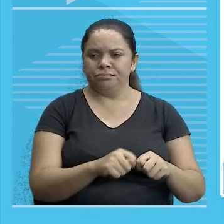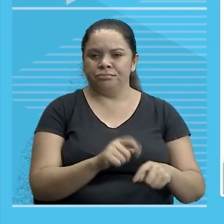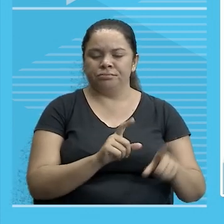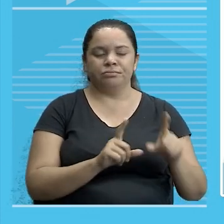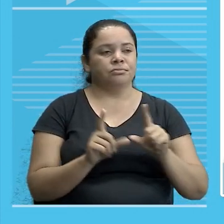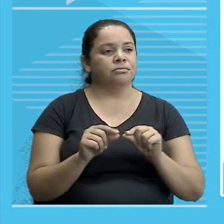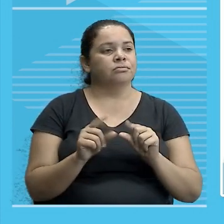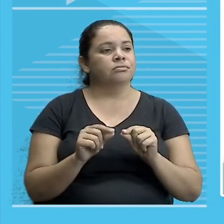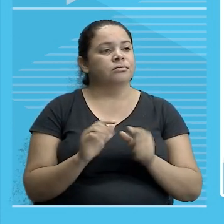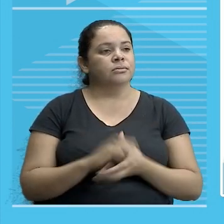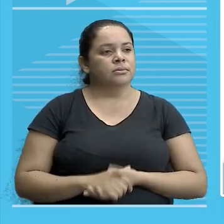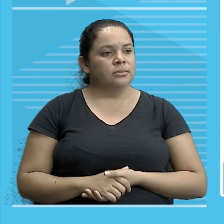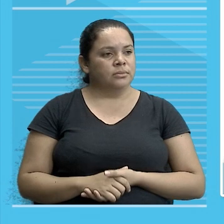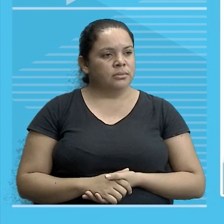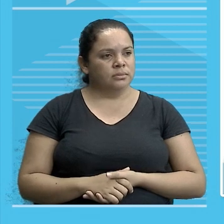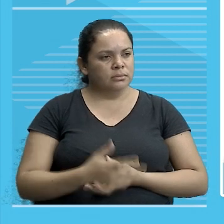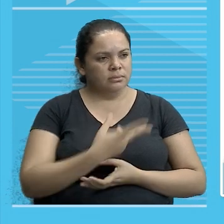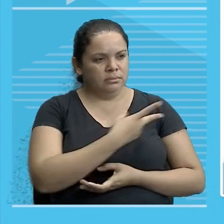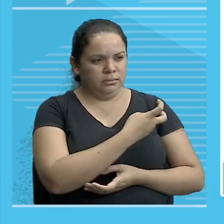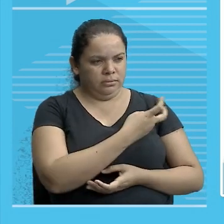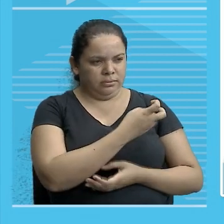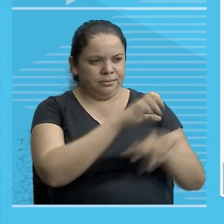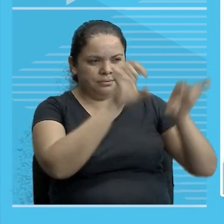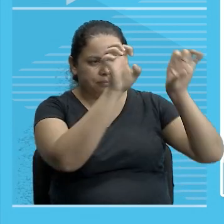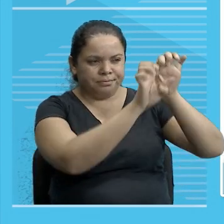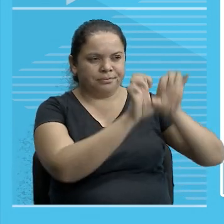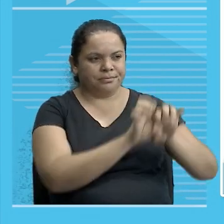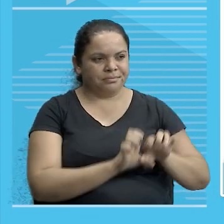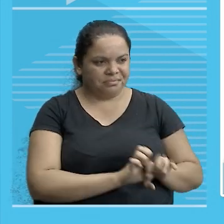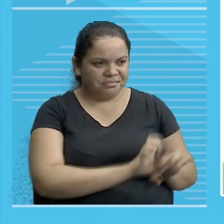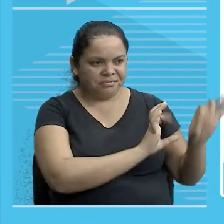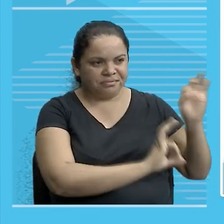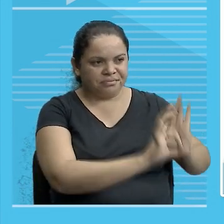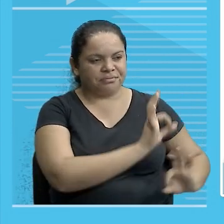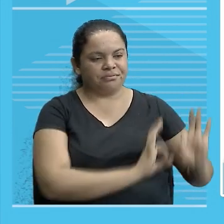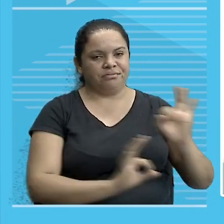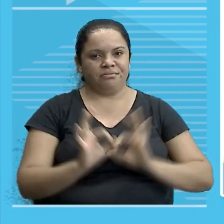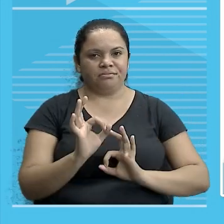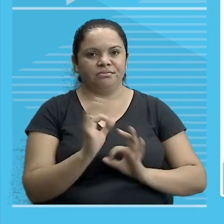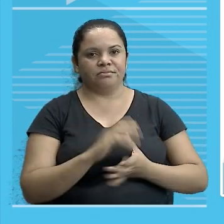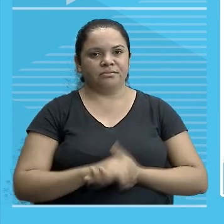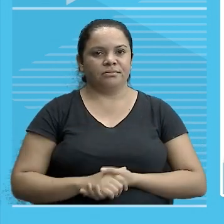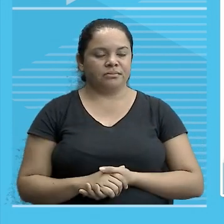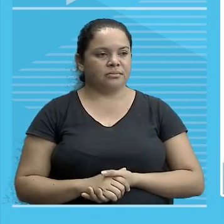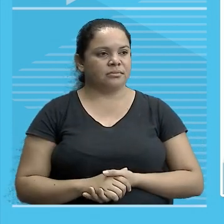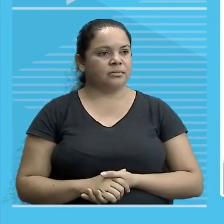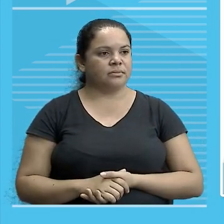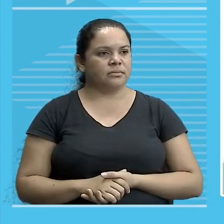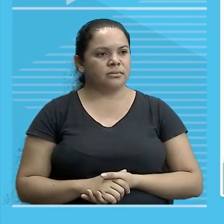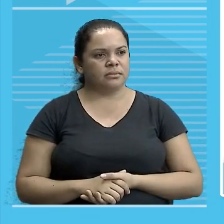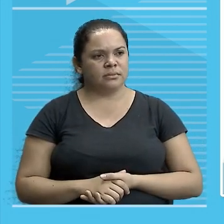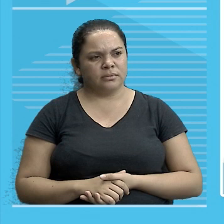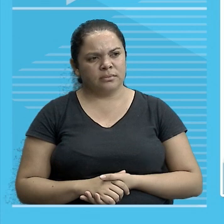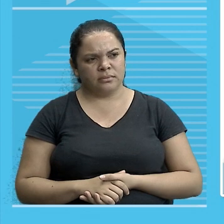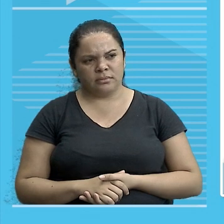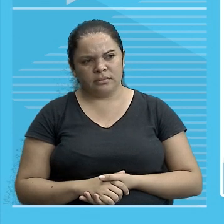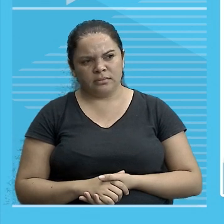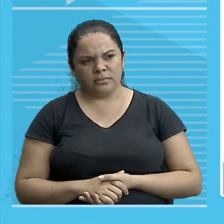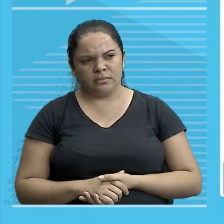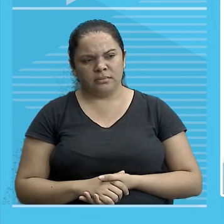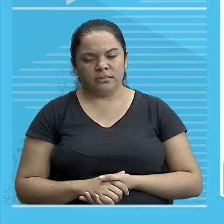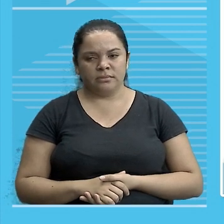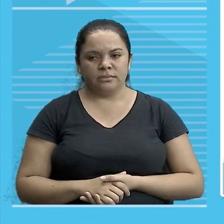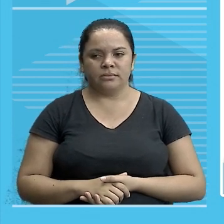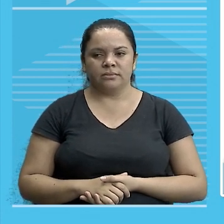nós chamamos de quilo. Ele vira o que nós chamamos de quilo. Então,